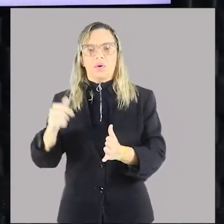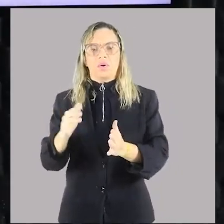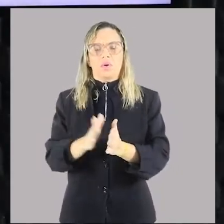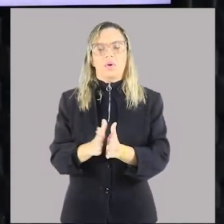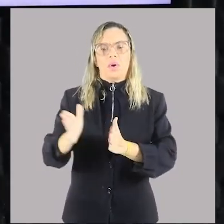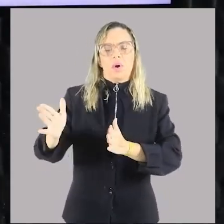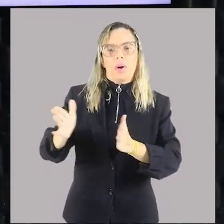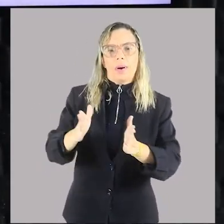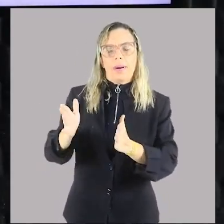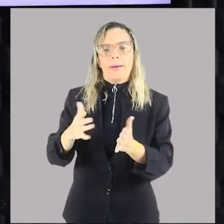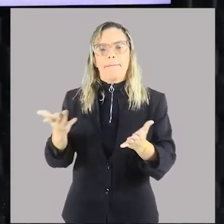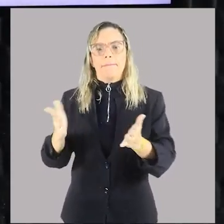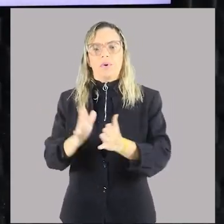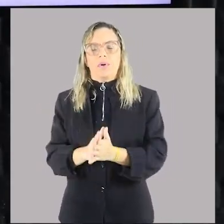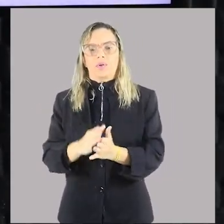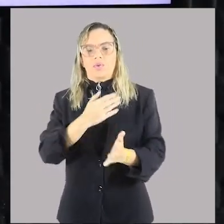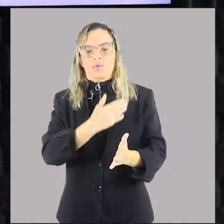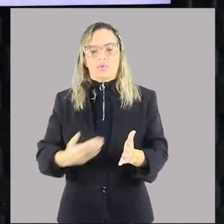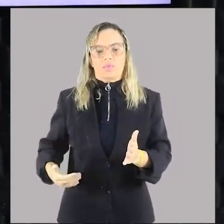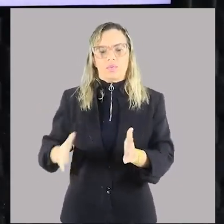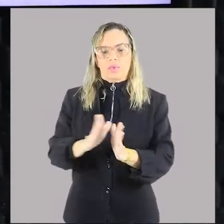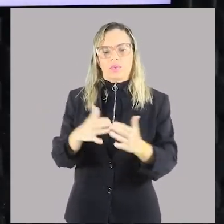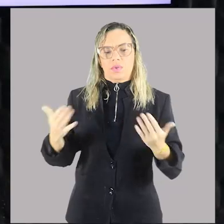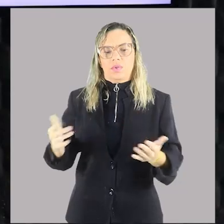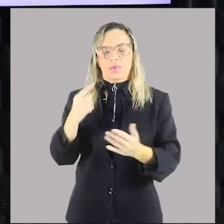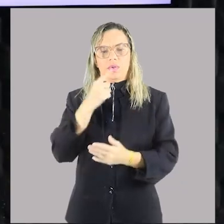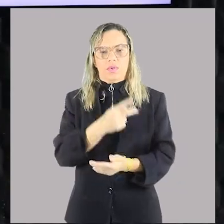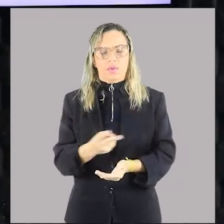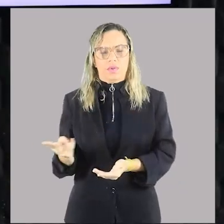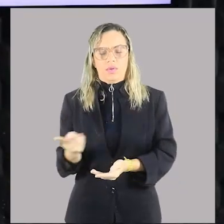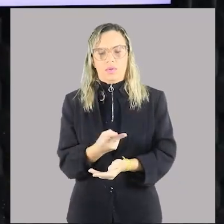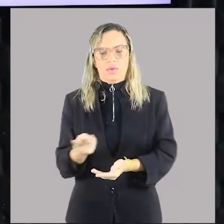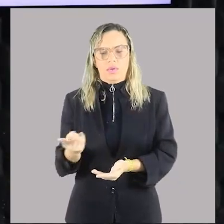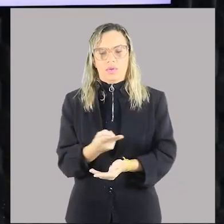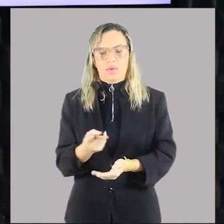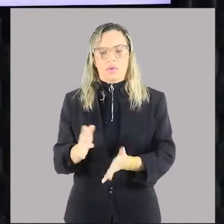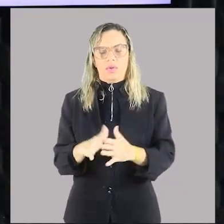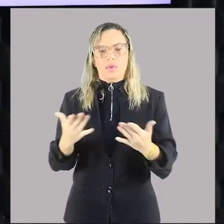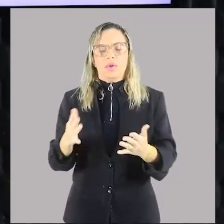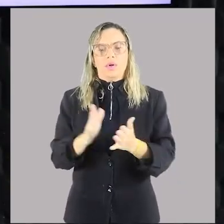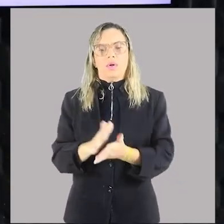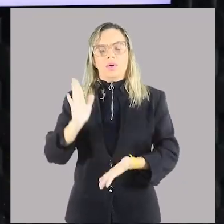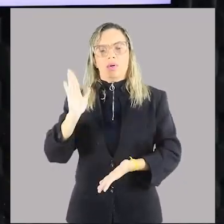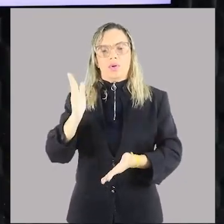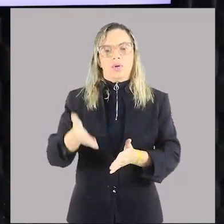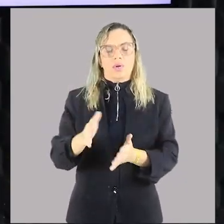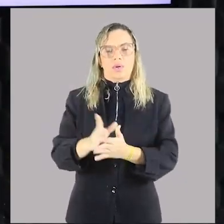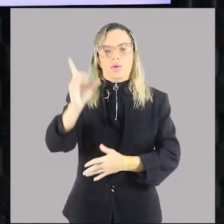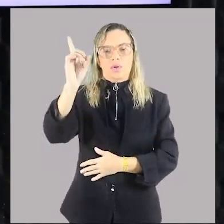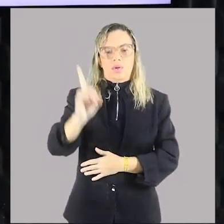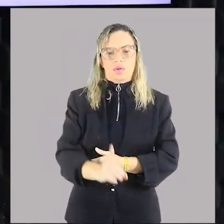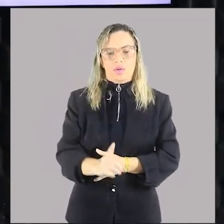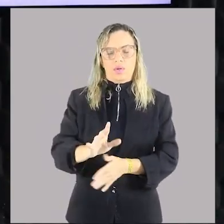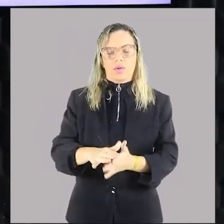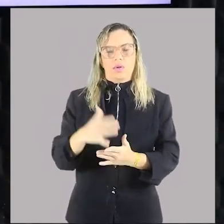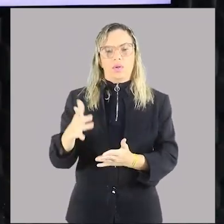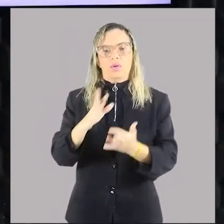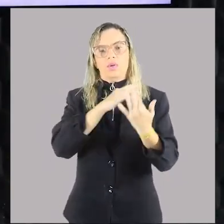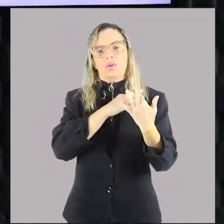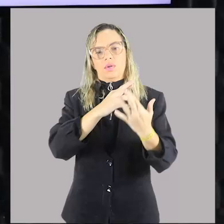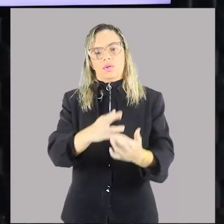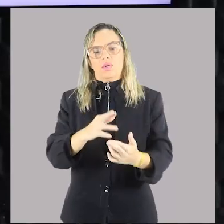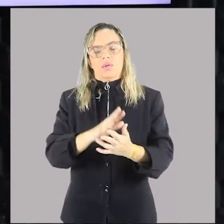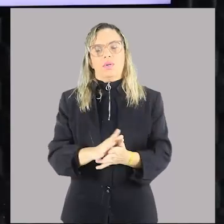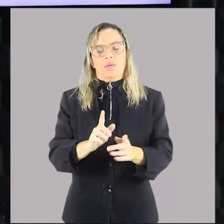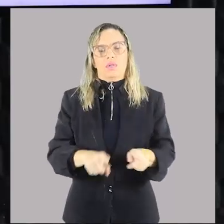perfeito? Portanto, as entidades da administração pública direta, elas exercem diretamente direitos, e também da administração